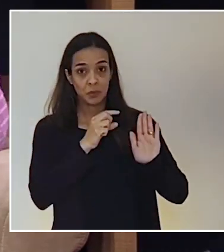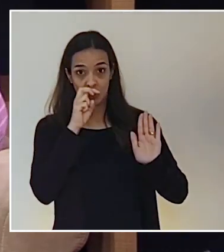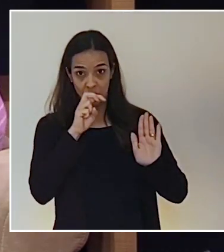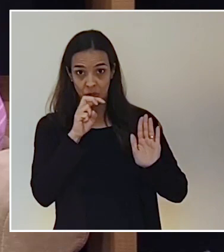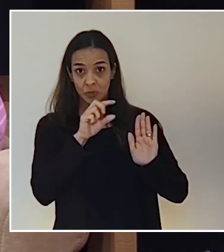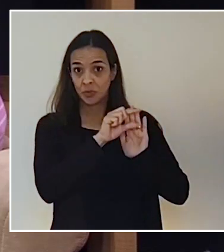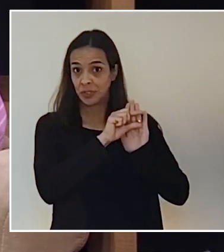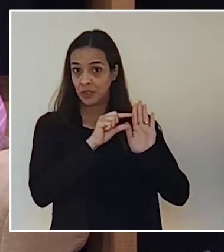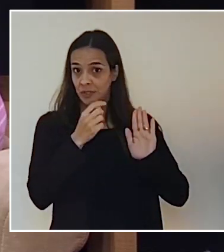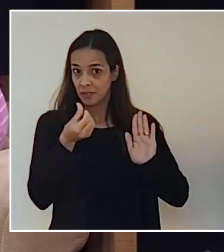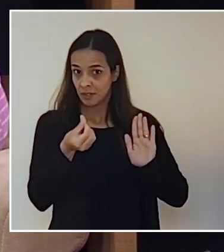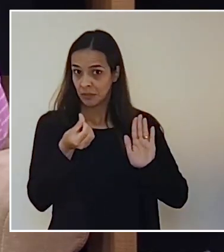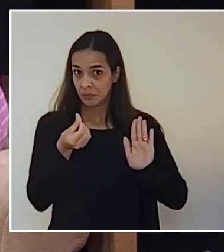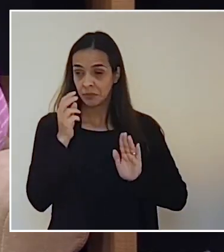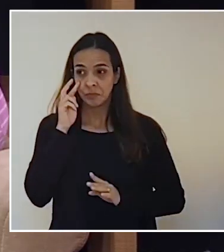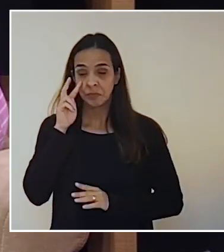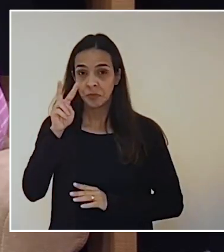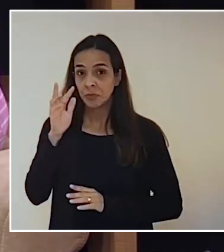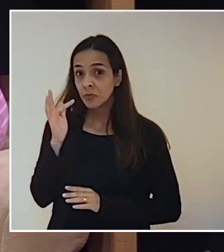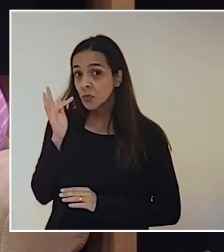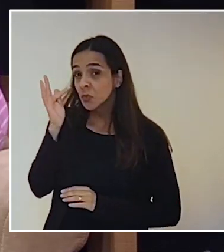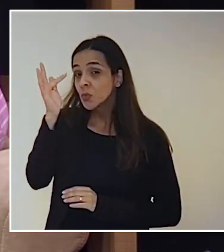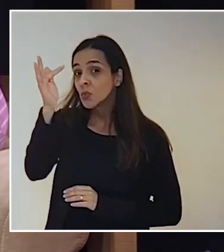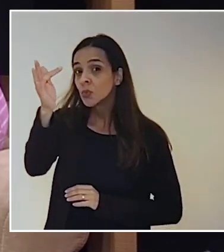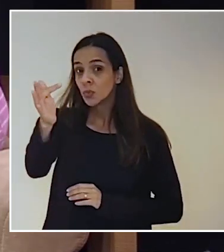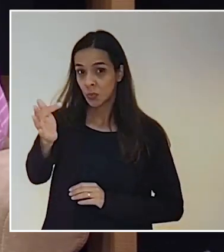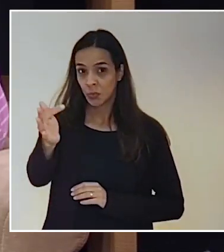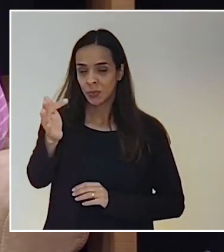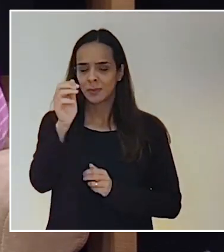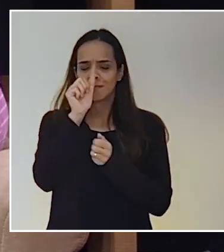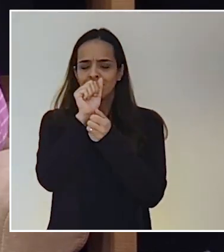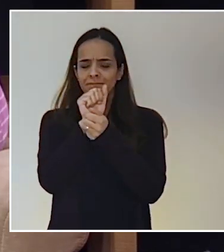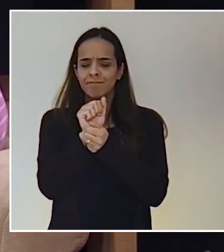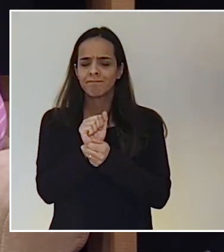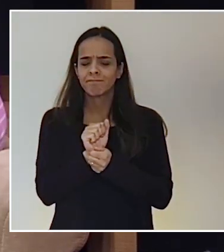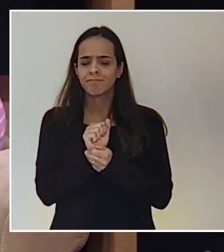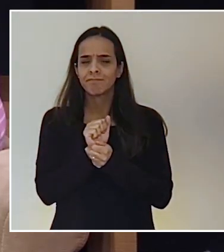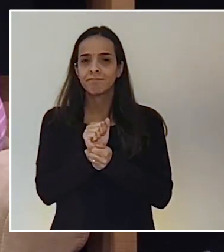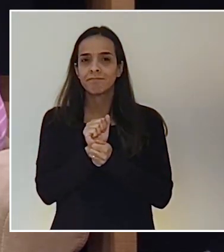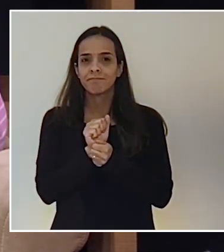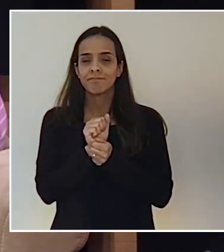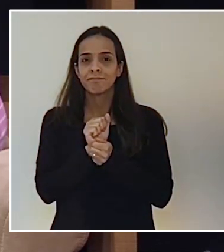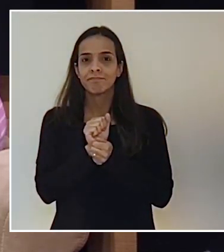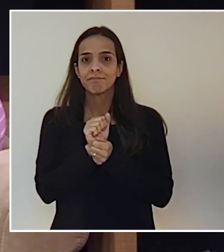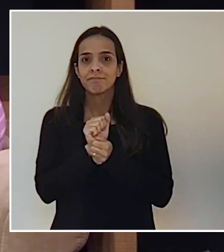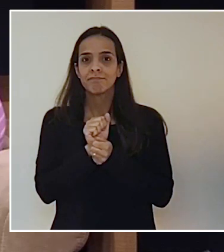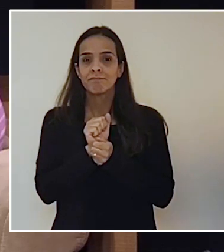futuro com esperança e intenso trabalho.